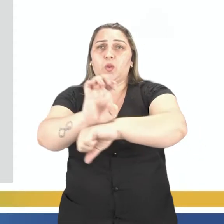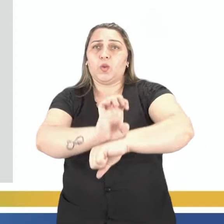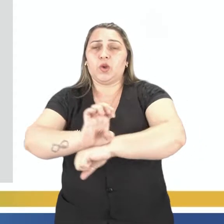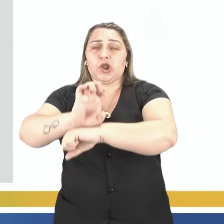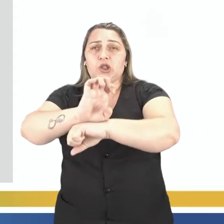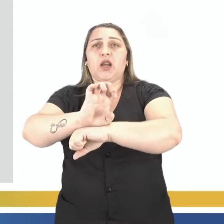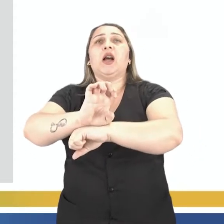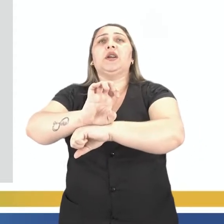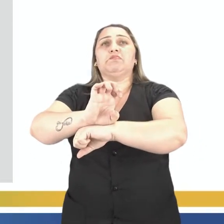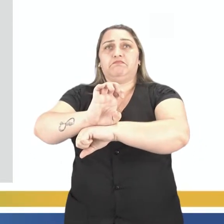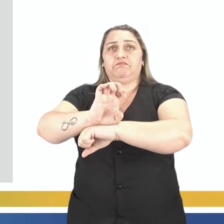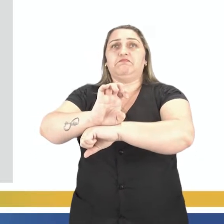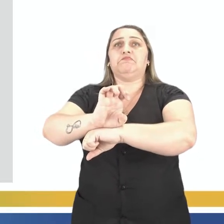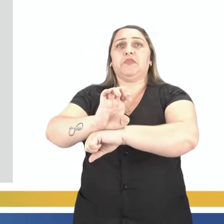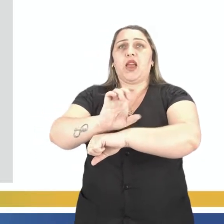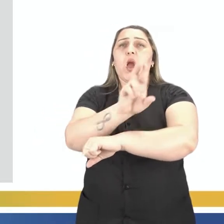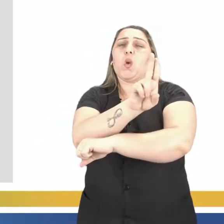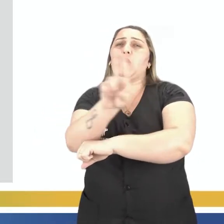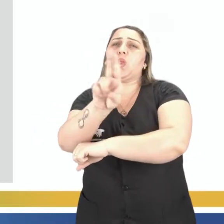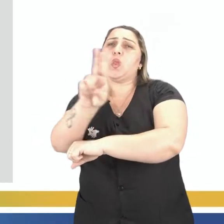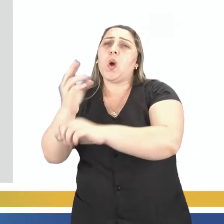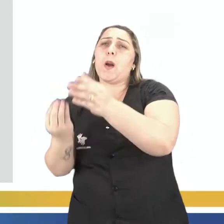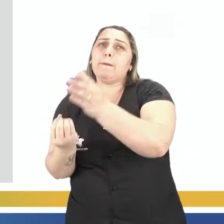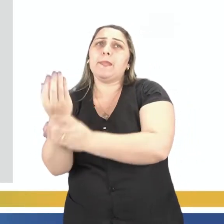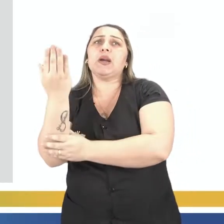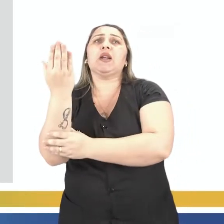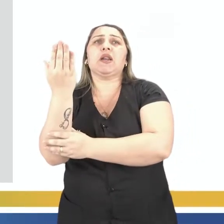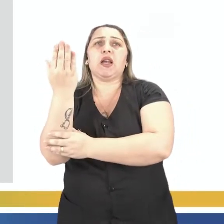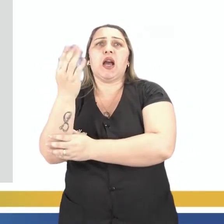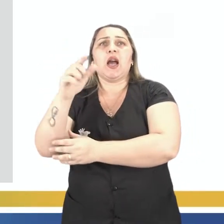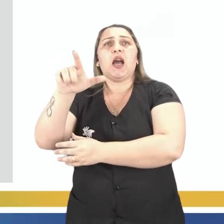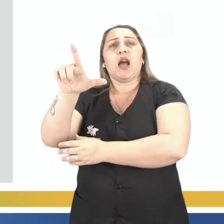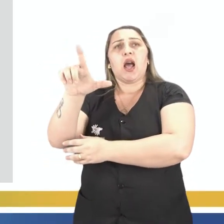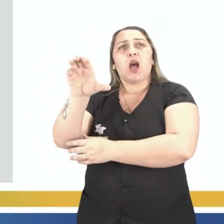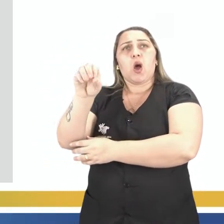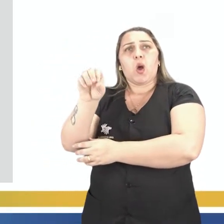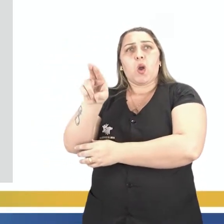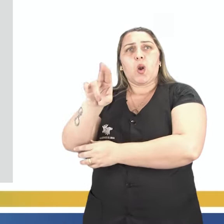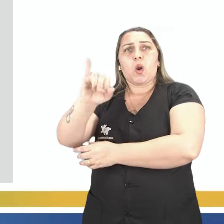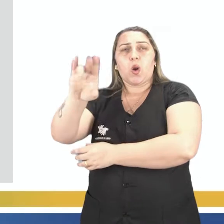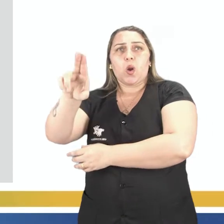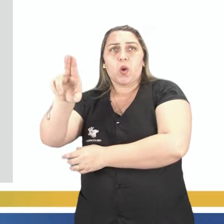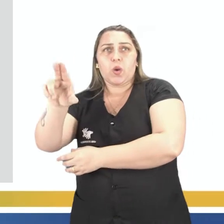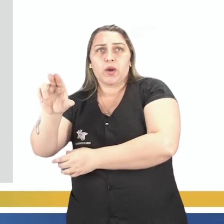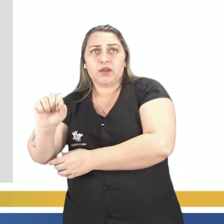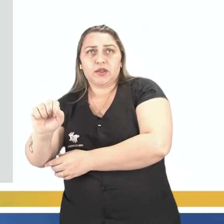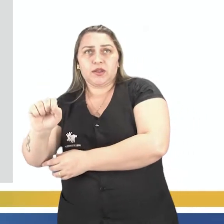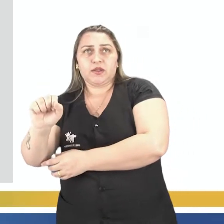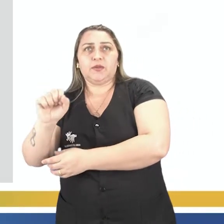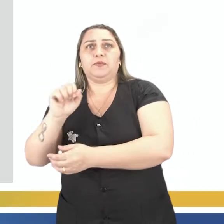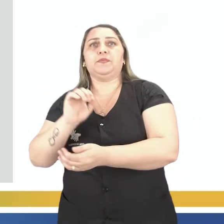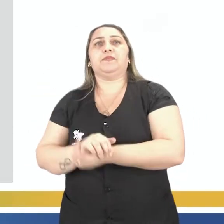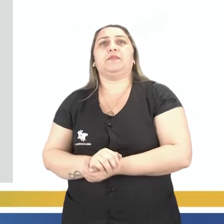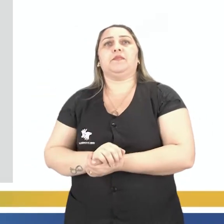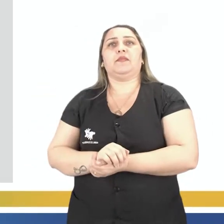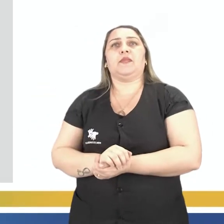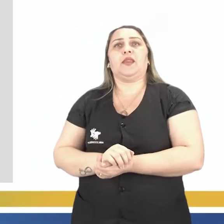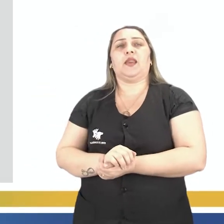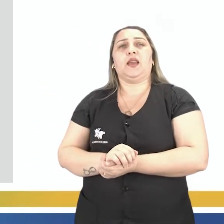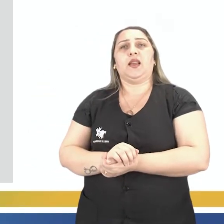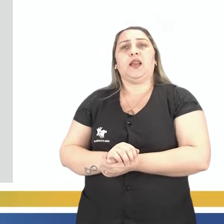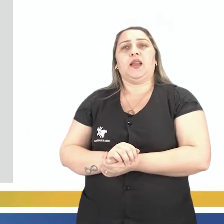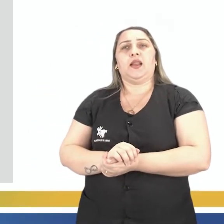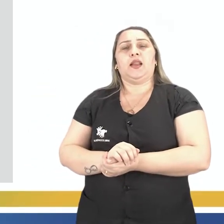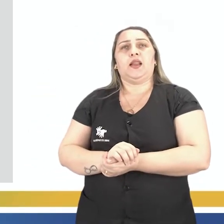Os aparelhos ideológicos do Estado foi uma abordagem feita por outro francês, o Louis Althusser. Então,